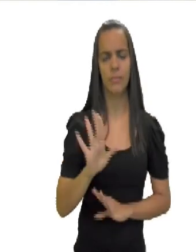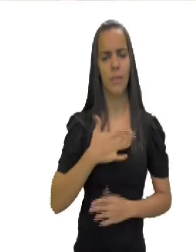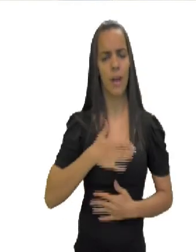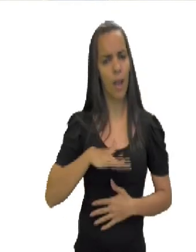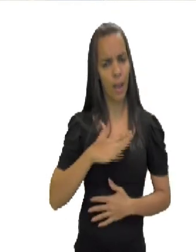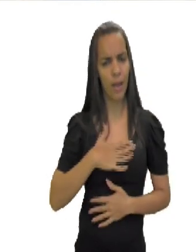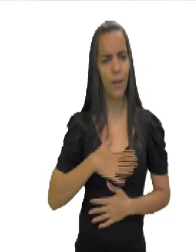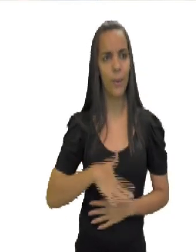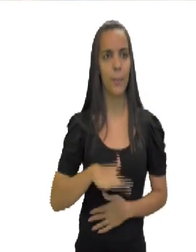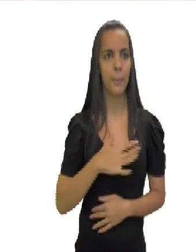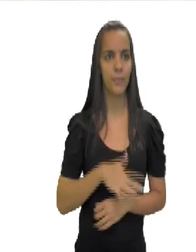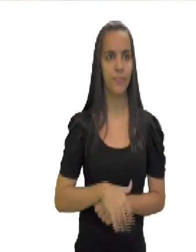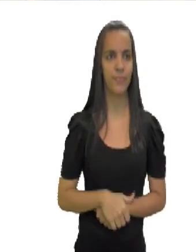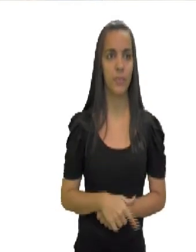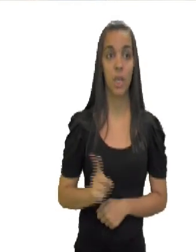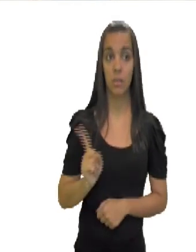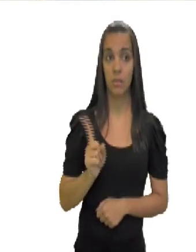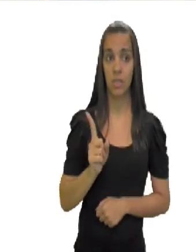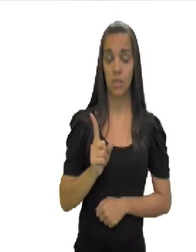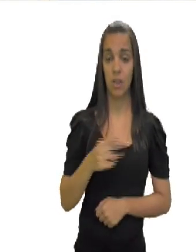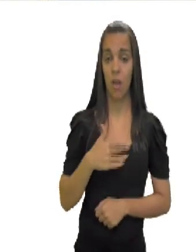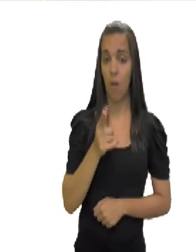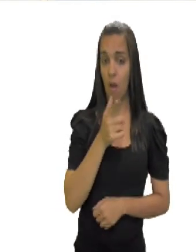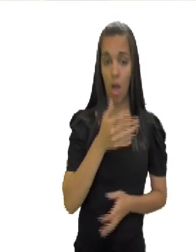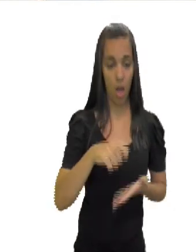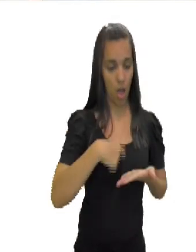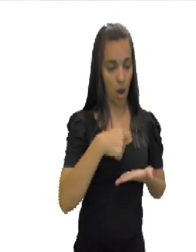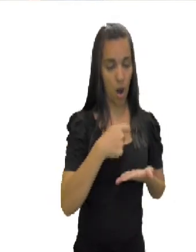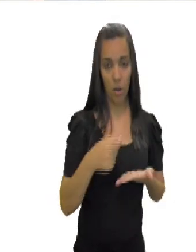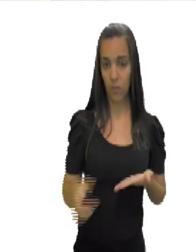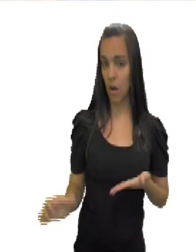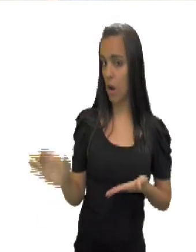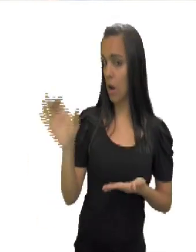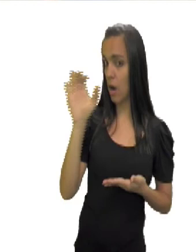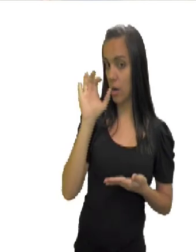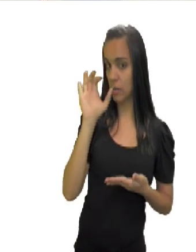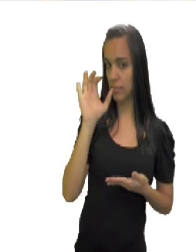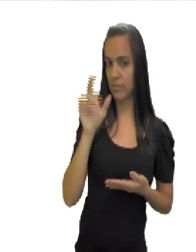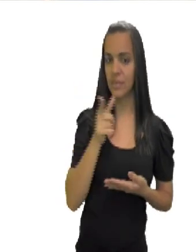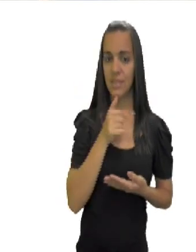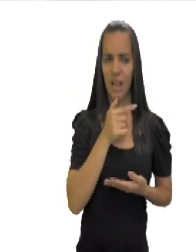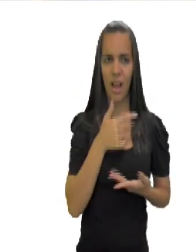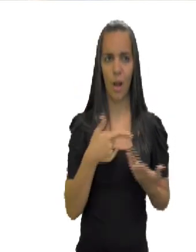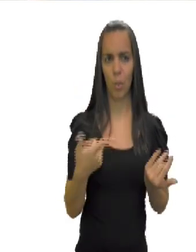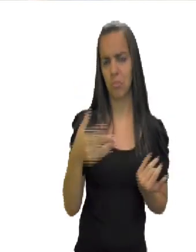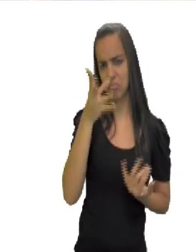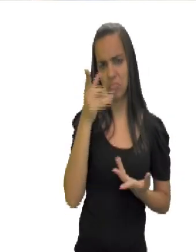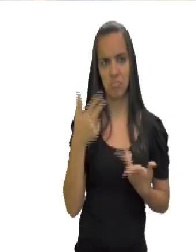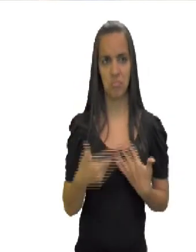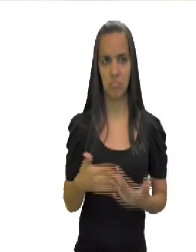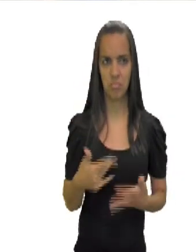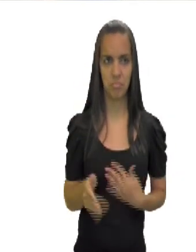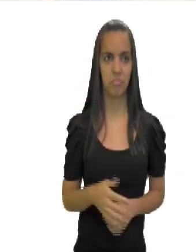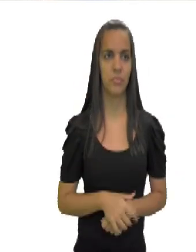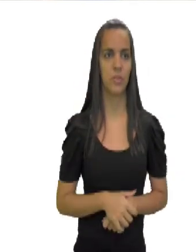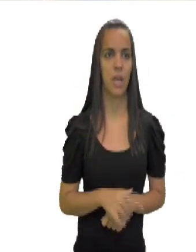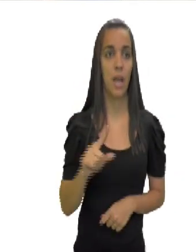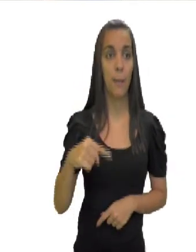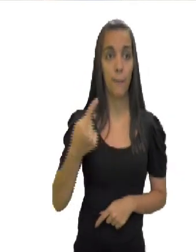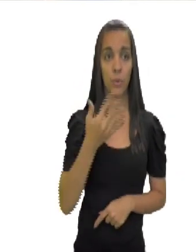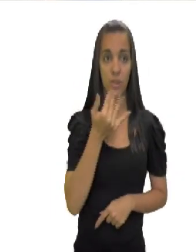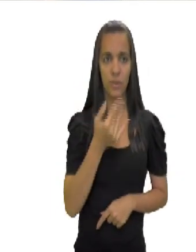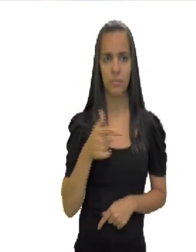exemplo. Não tome muito líquido durante as refeições. E após as refeições, espere